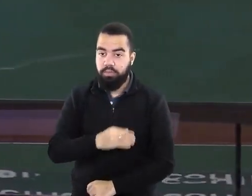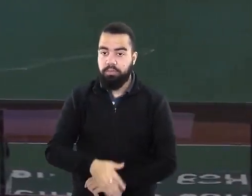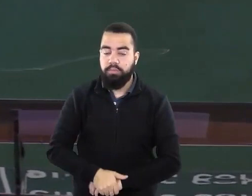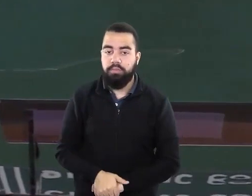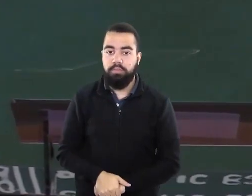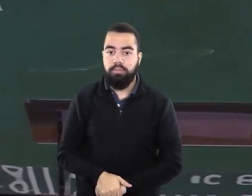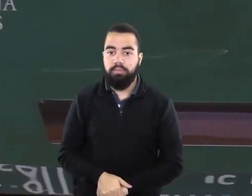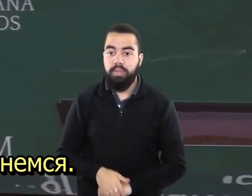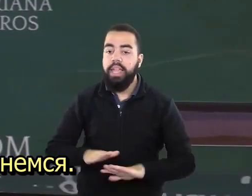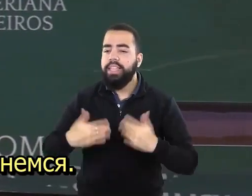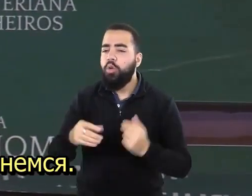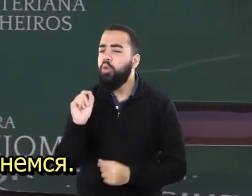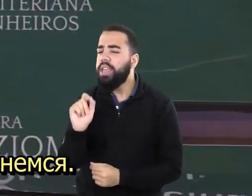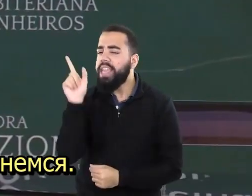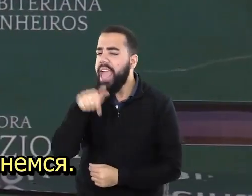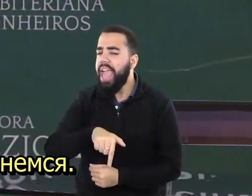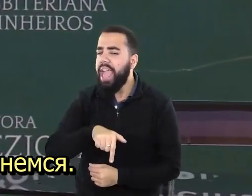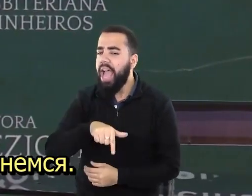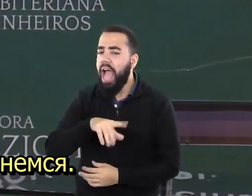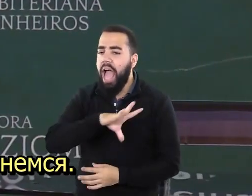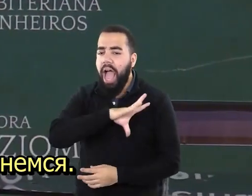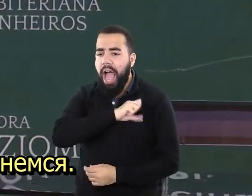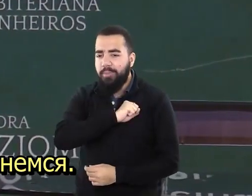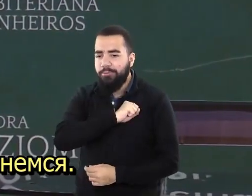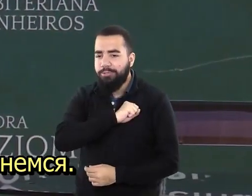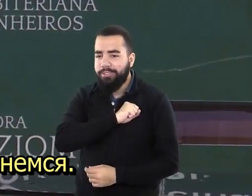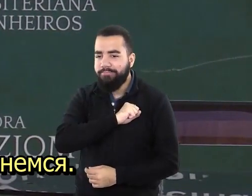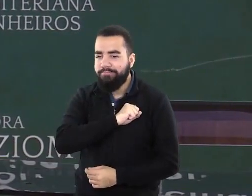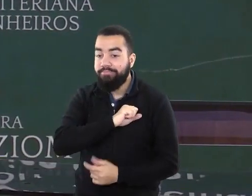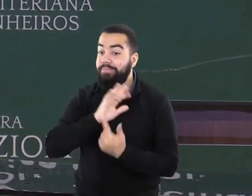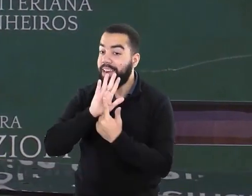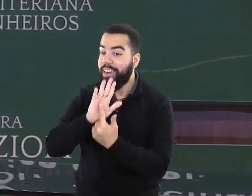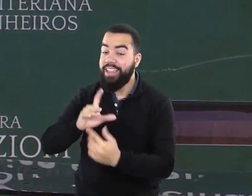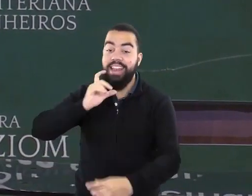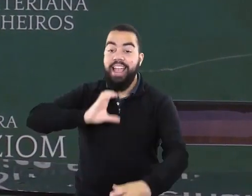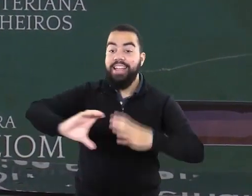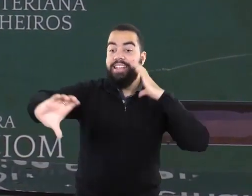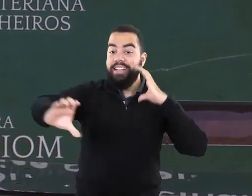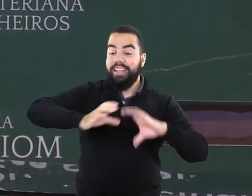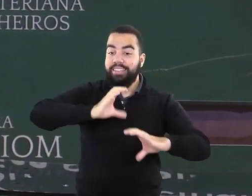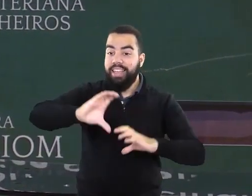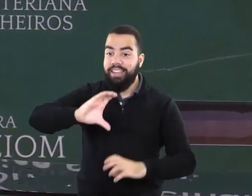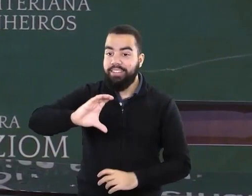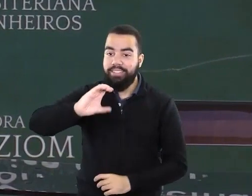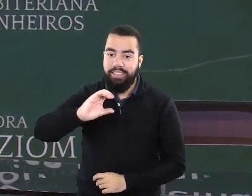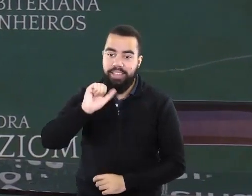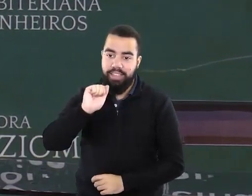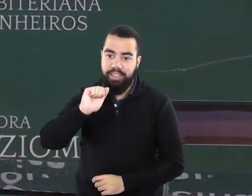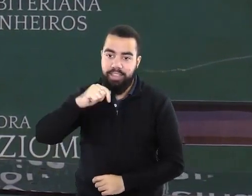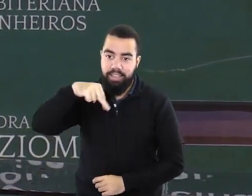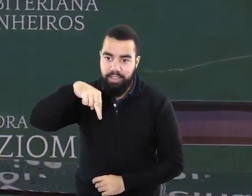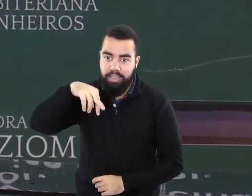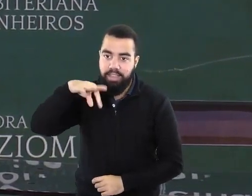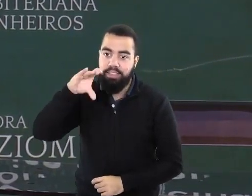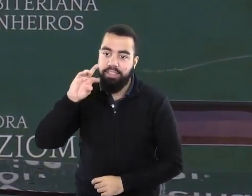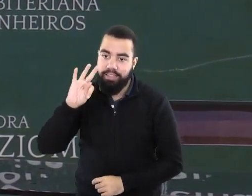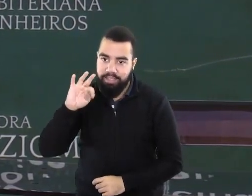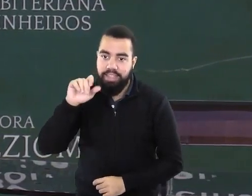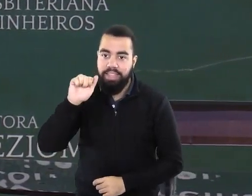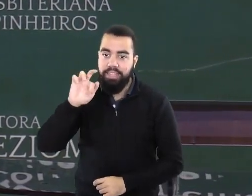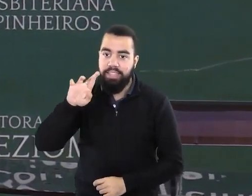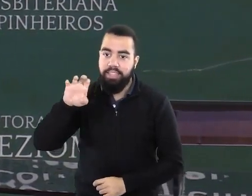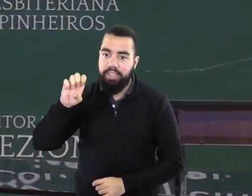de Cantares. Então abra aí comigo, depois a gente volta para cá, rapidinho. Abra lá em Cântico dos Cânticos, capítulo